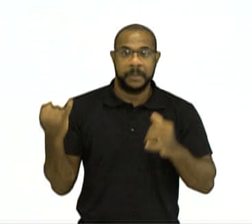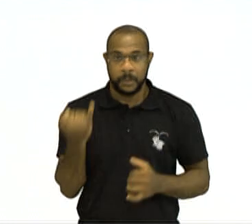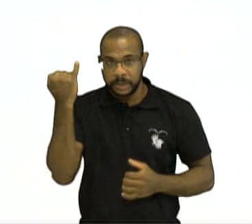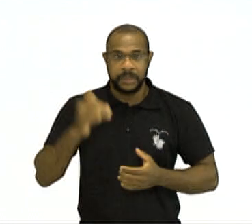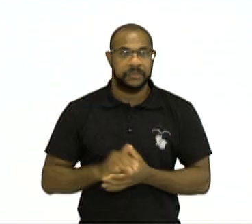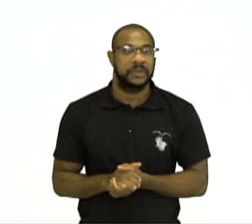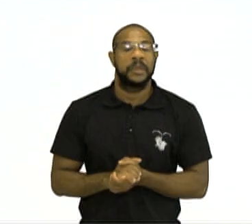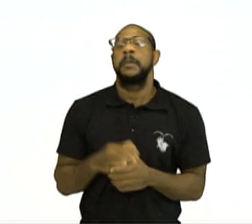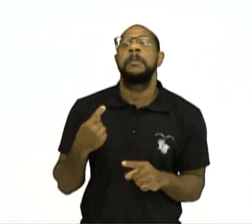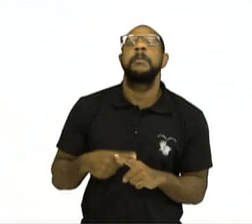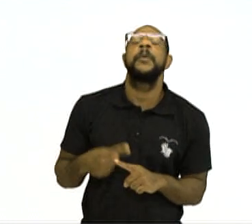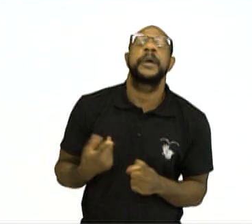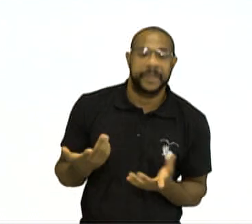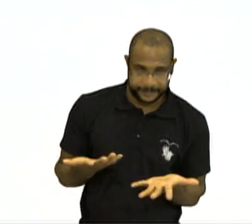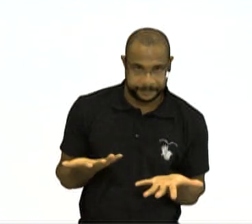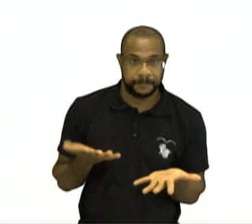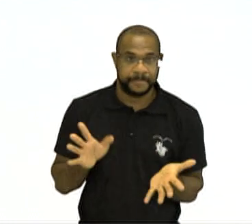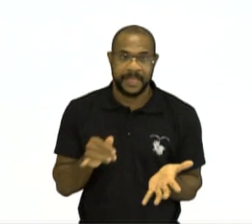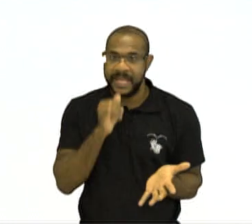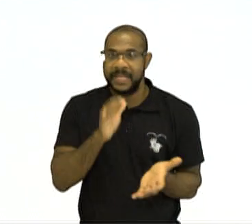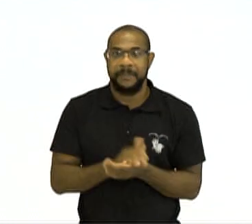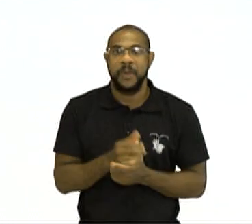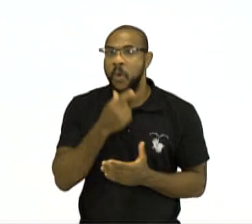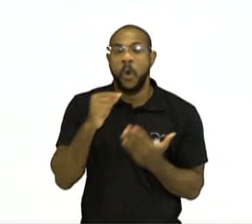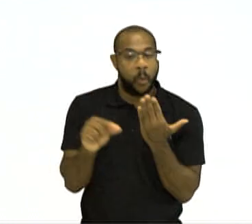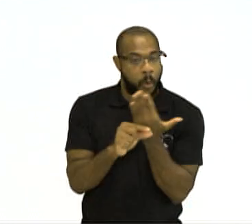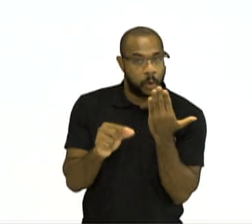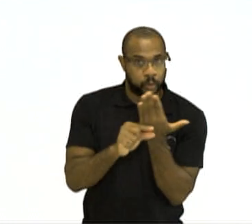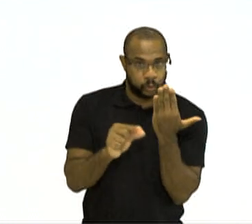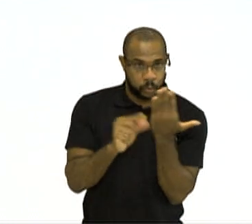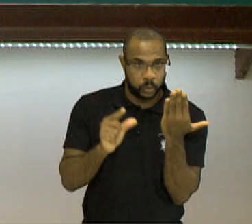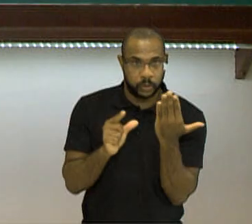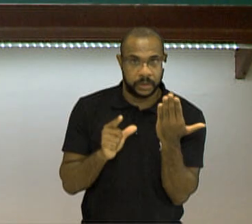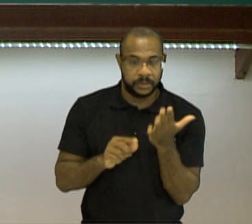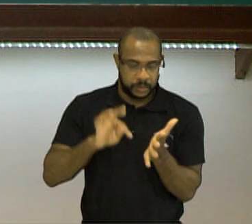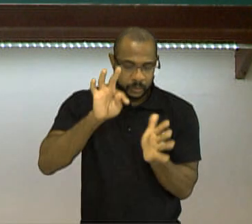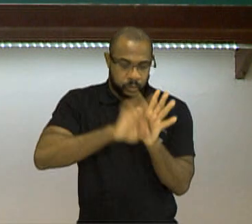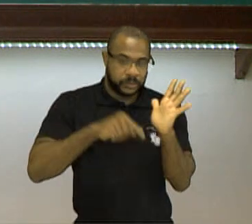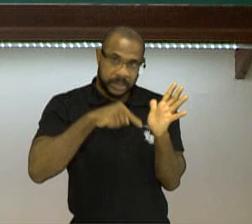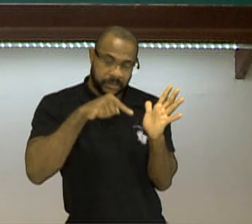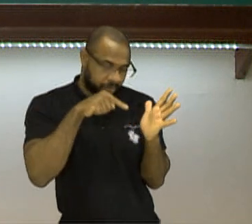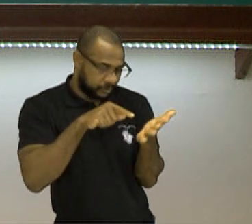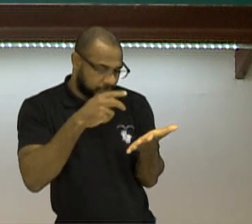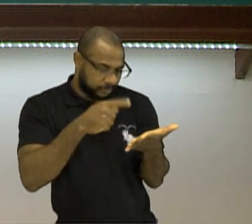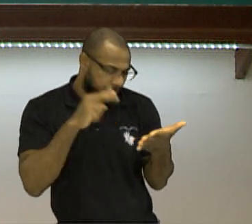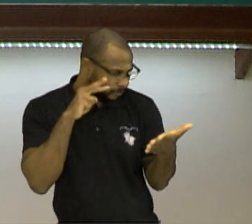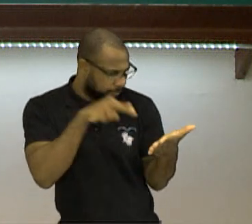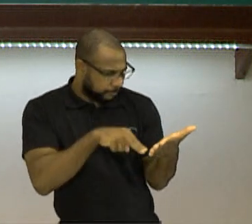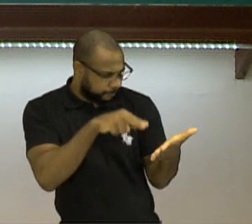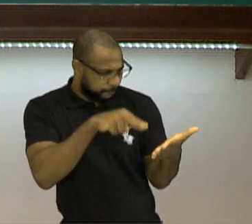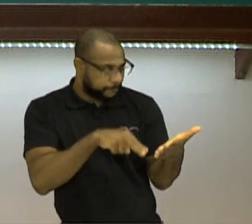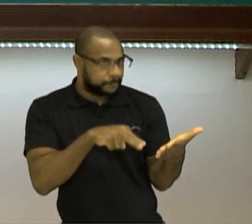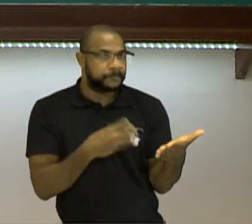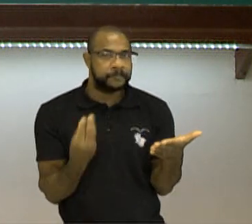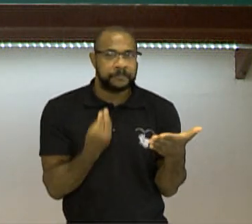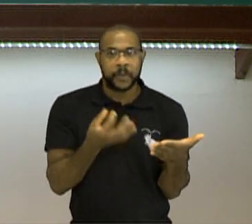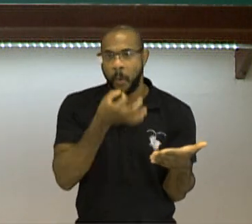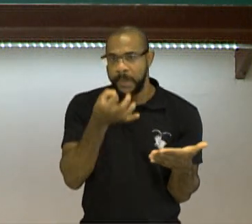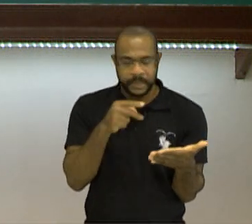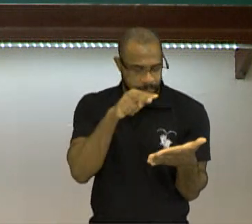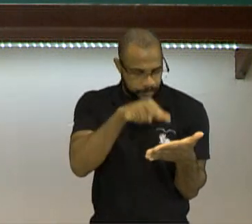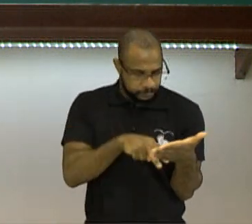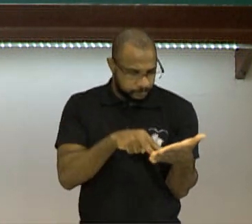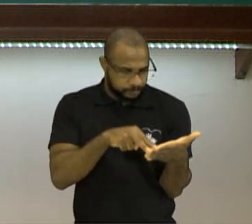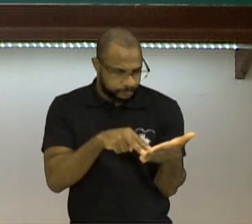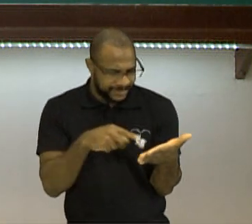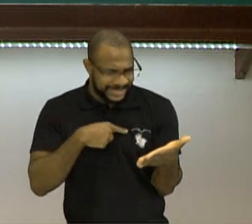importante, porque caso o autor desse texto argumentativo, desse texto de opinião, ele